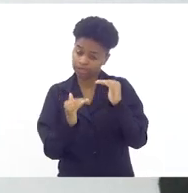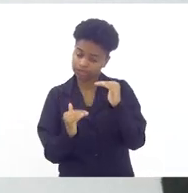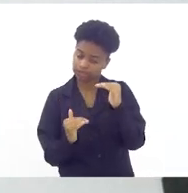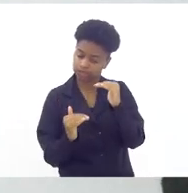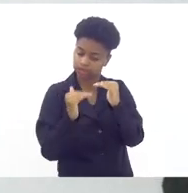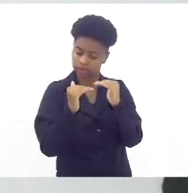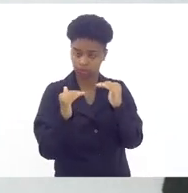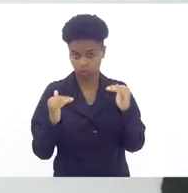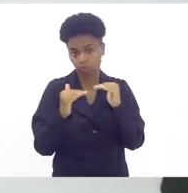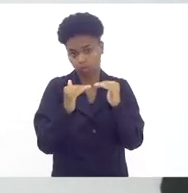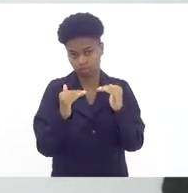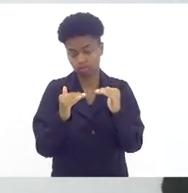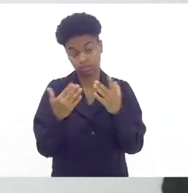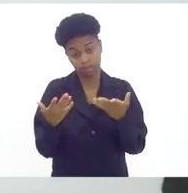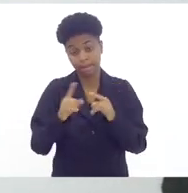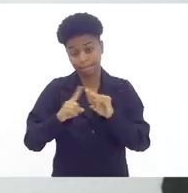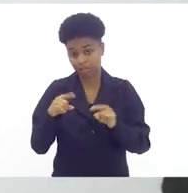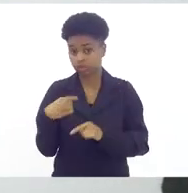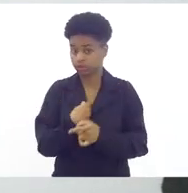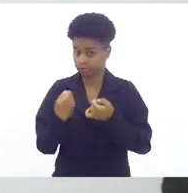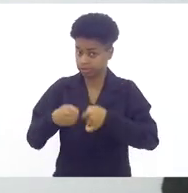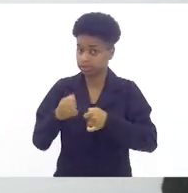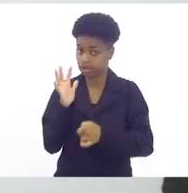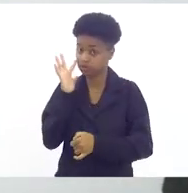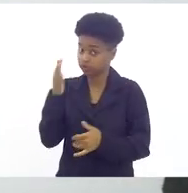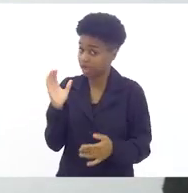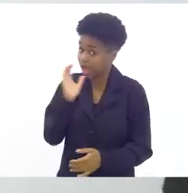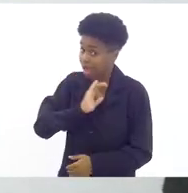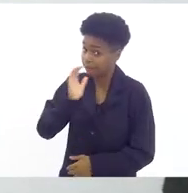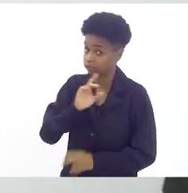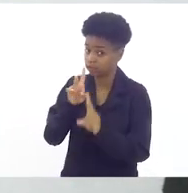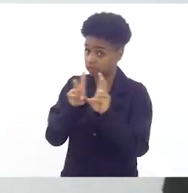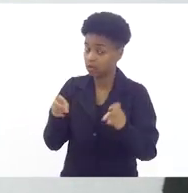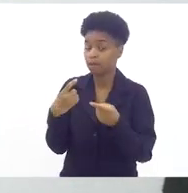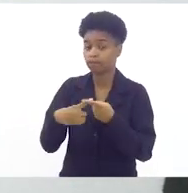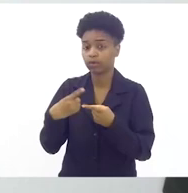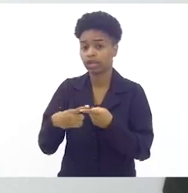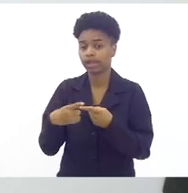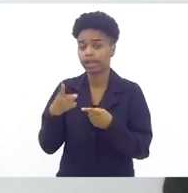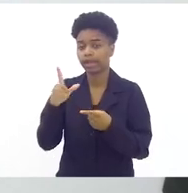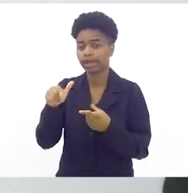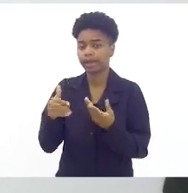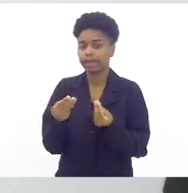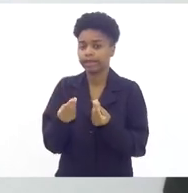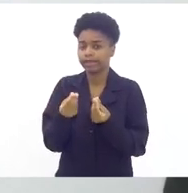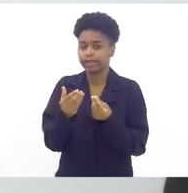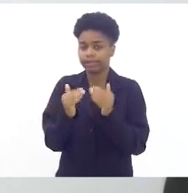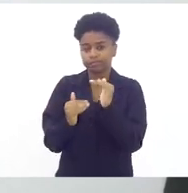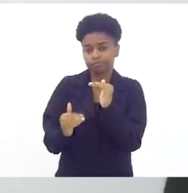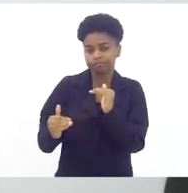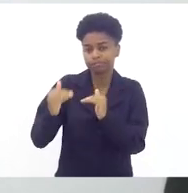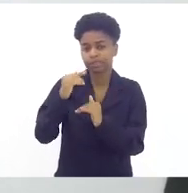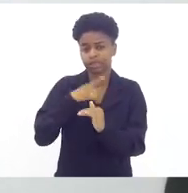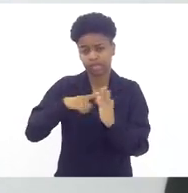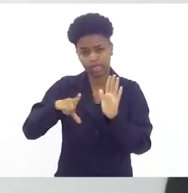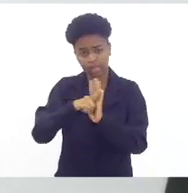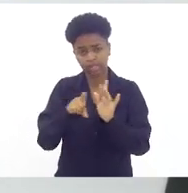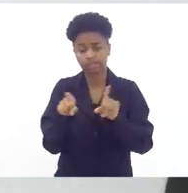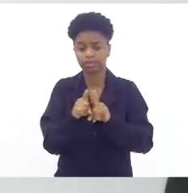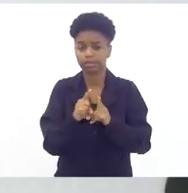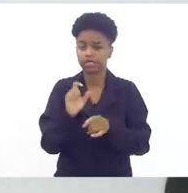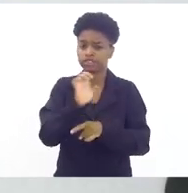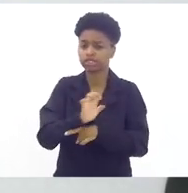logo o pagamento do piso e resolver essa questão o peso é o patamar né em lei hoje vários estados